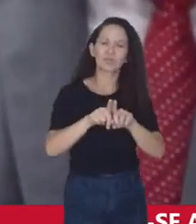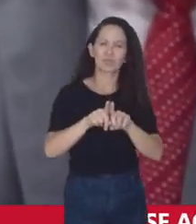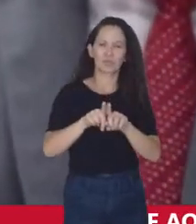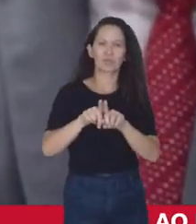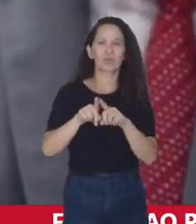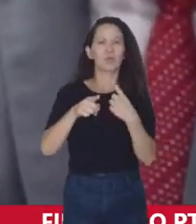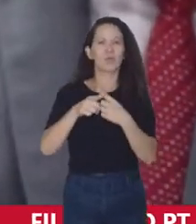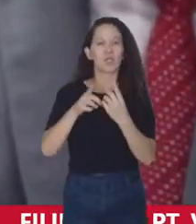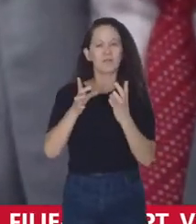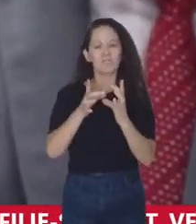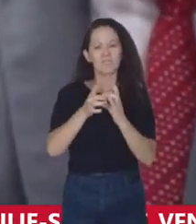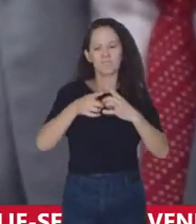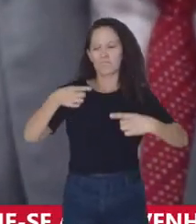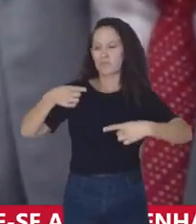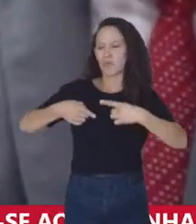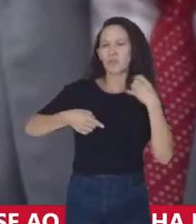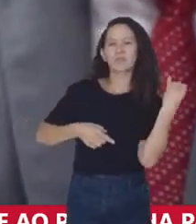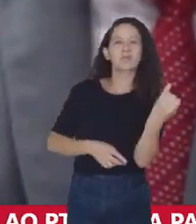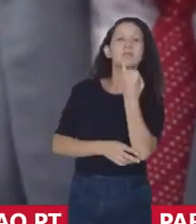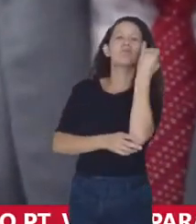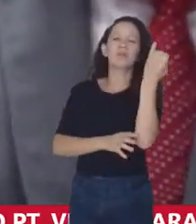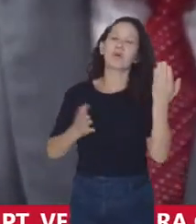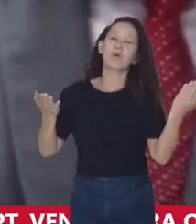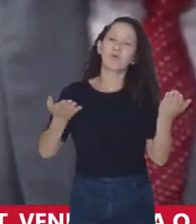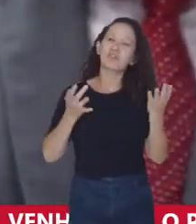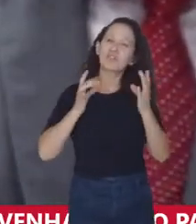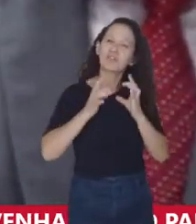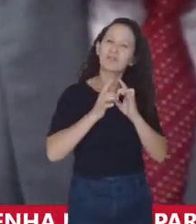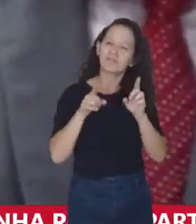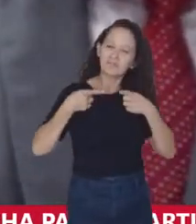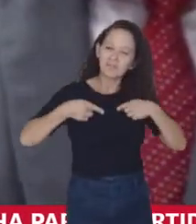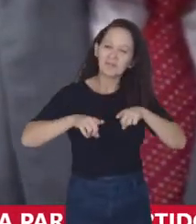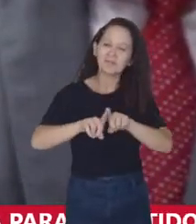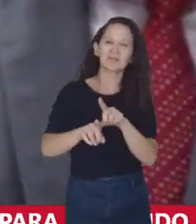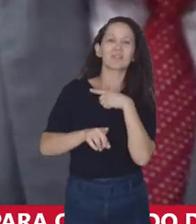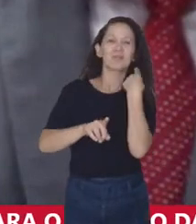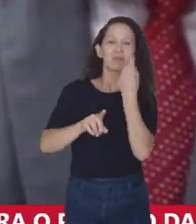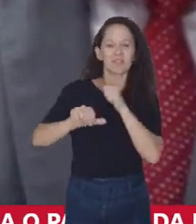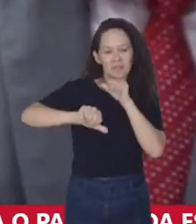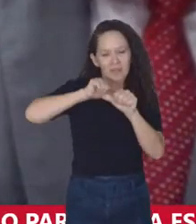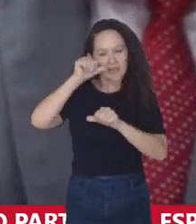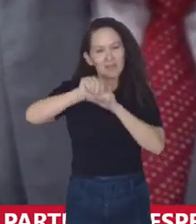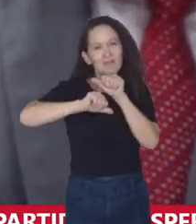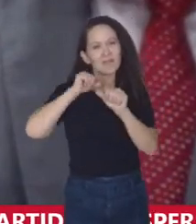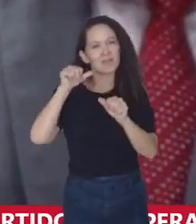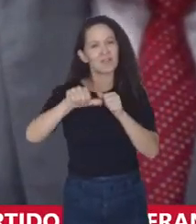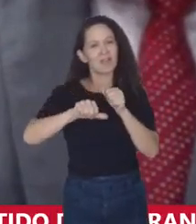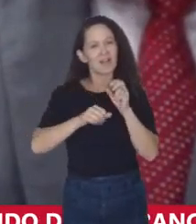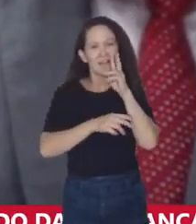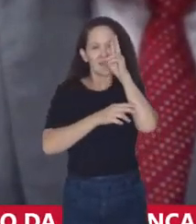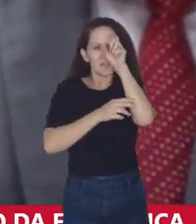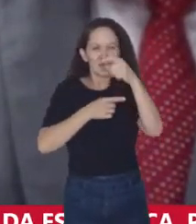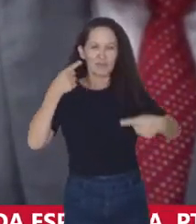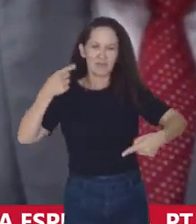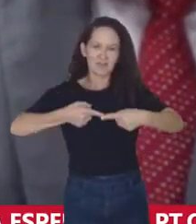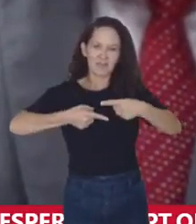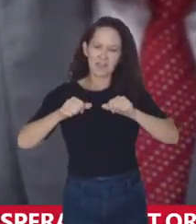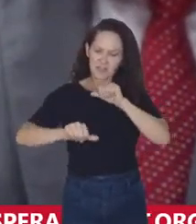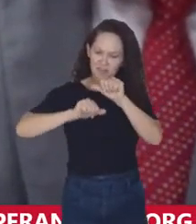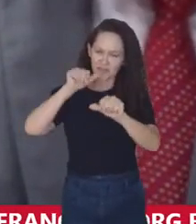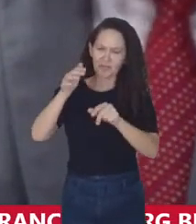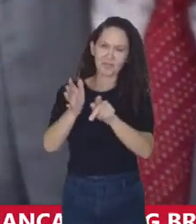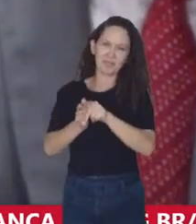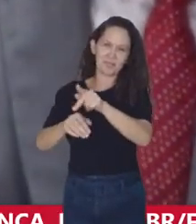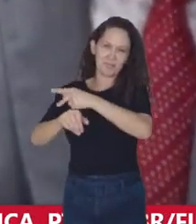unidade política é fundamental para poder nos transformar nessa grande força política transformadora do